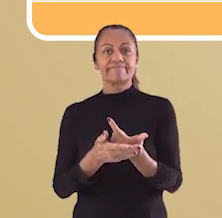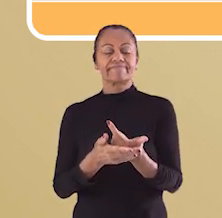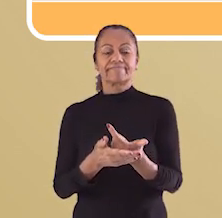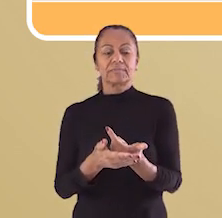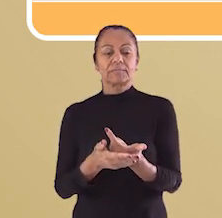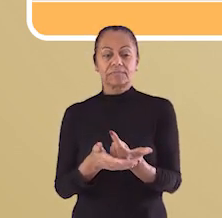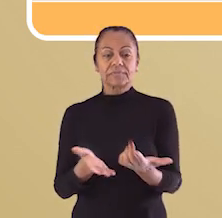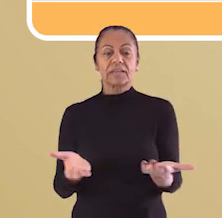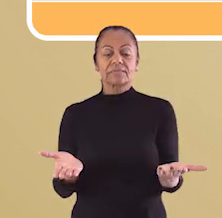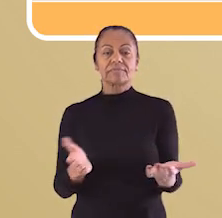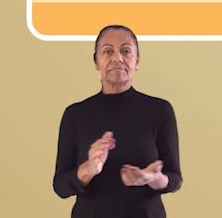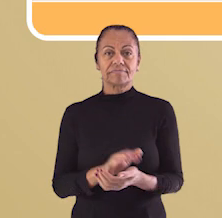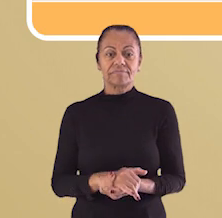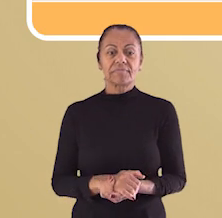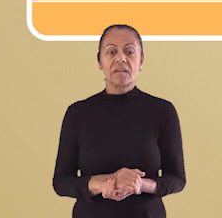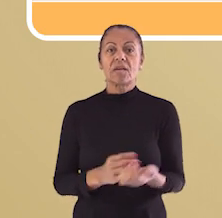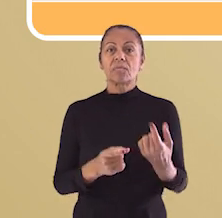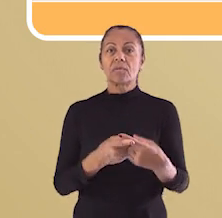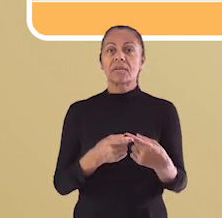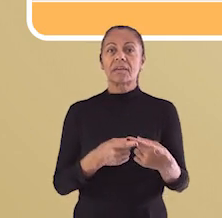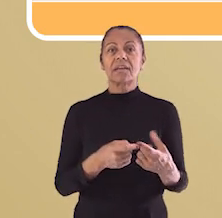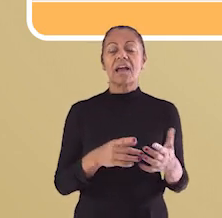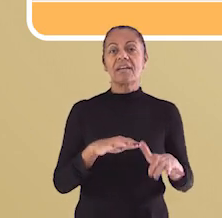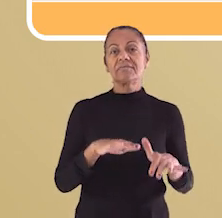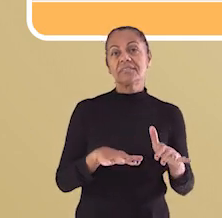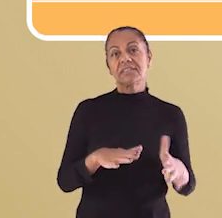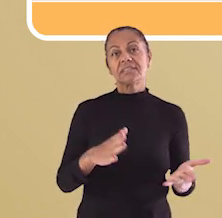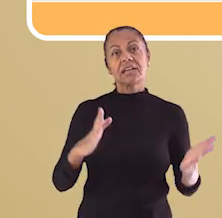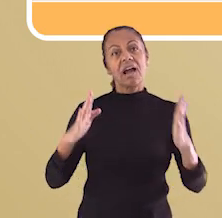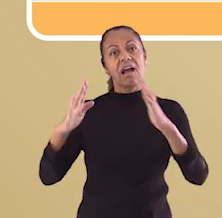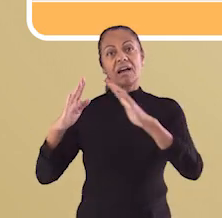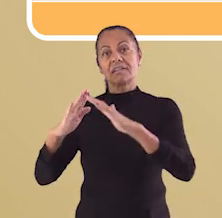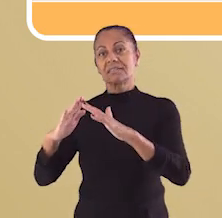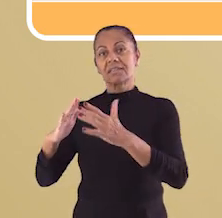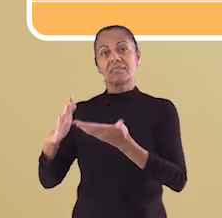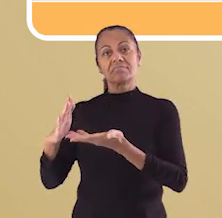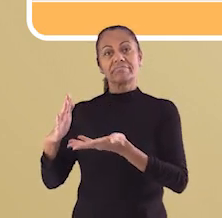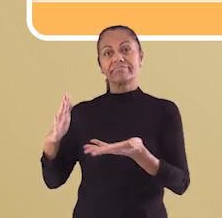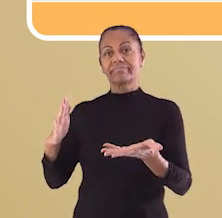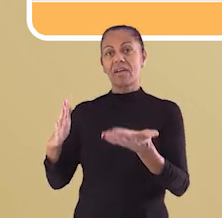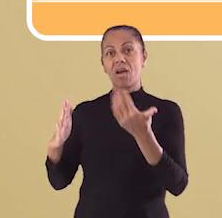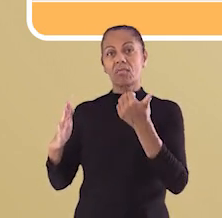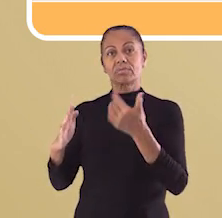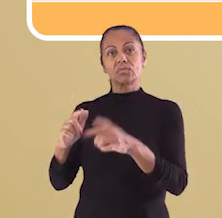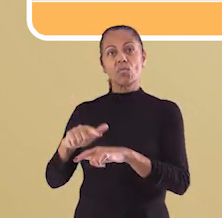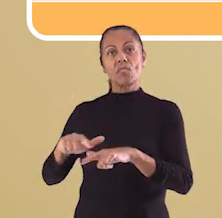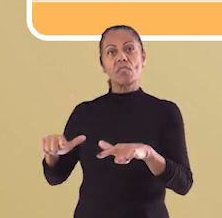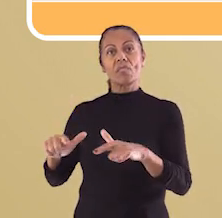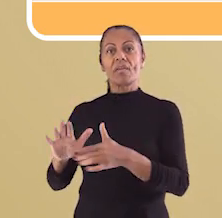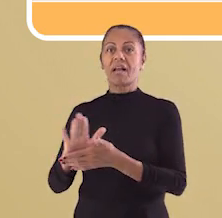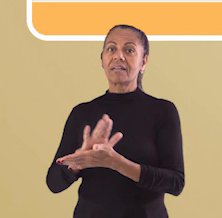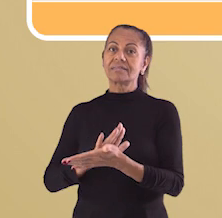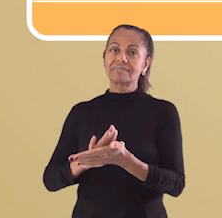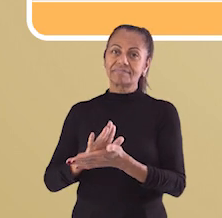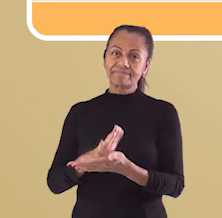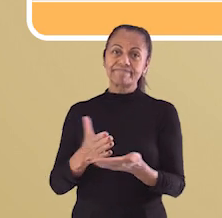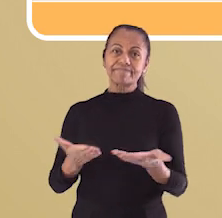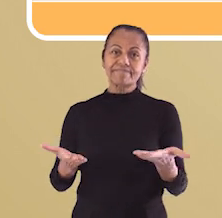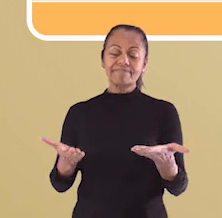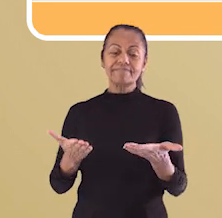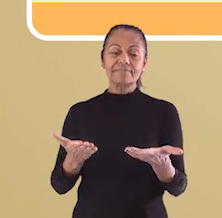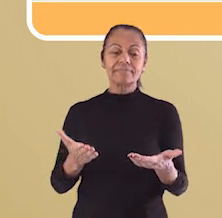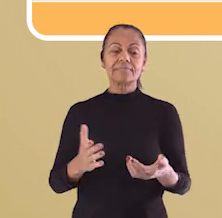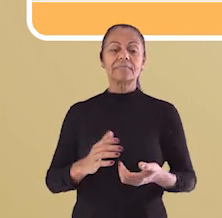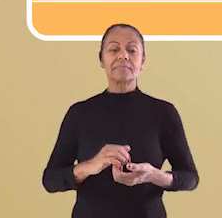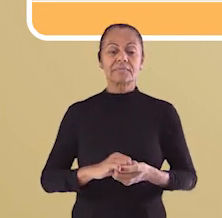muitas vezes tem na merenda escolar a melhor refeição do seu dia, porque em casa ela não vai ter. E uma profissão que contribui muito para